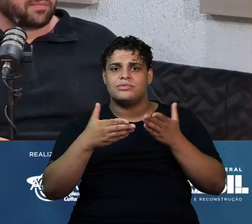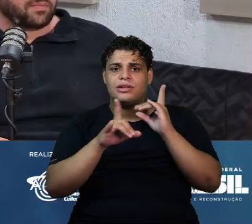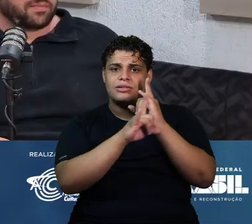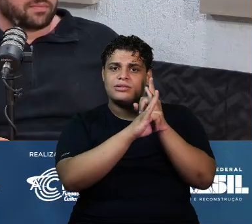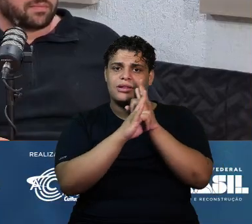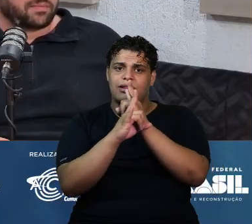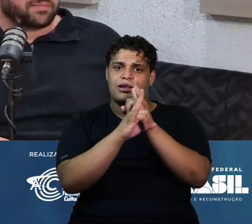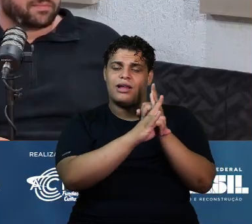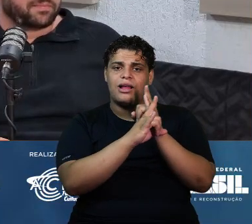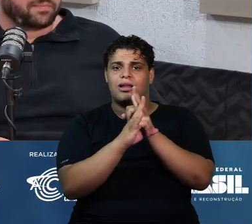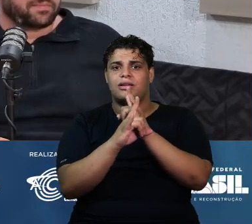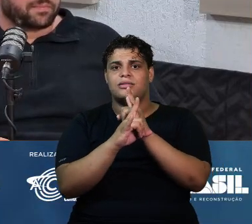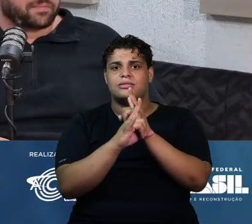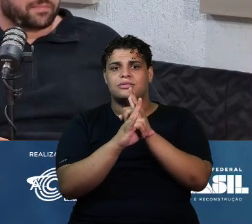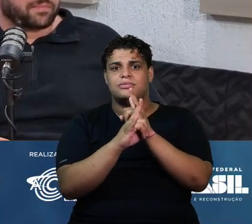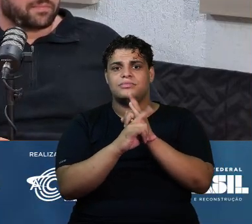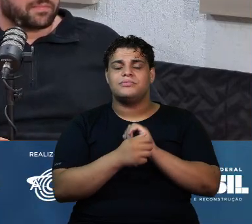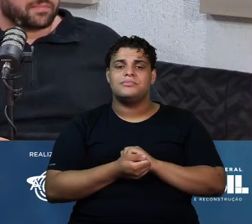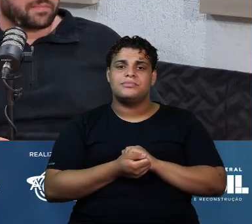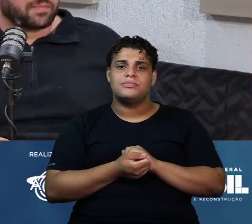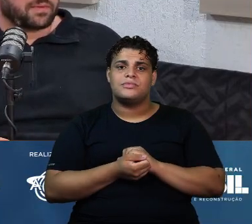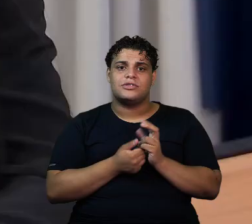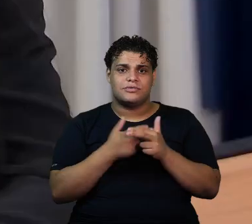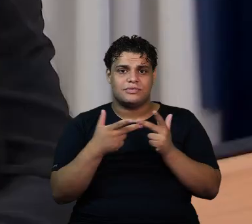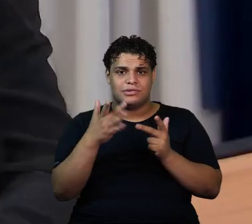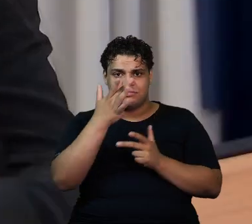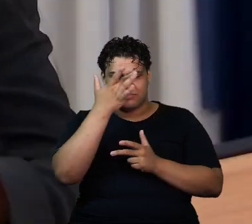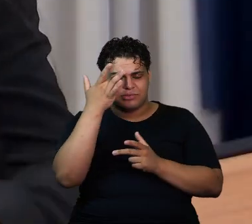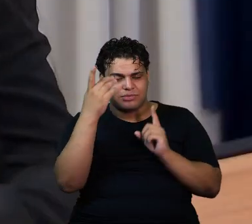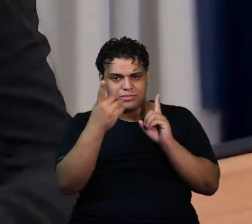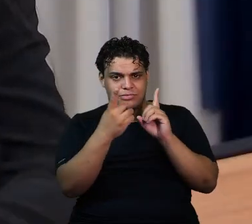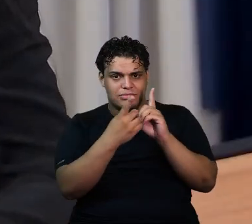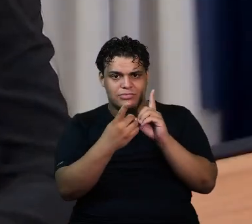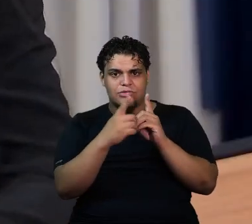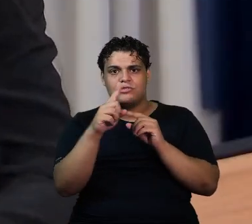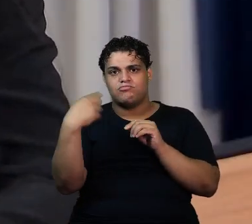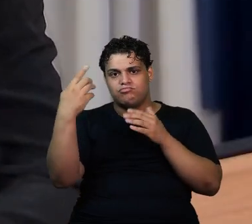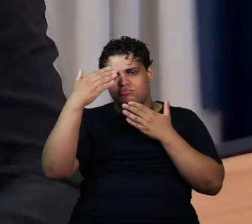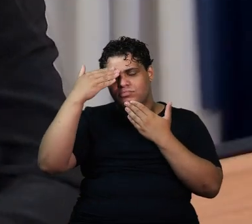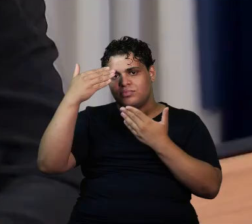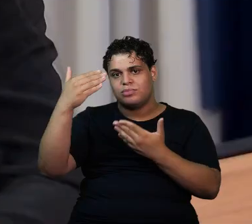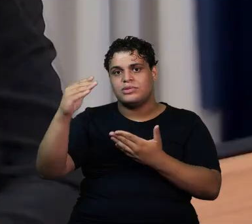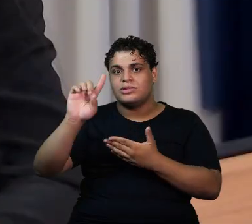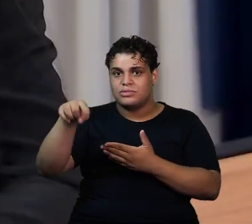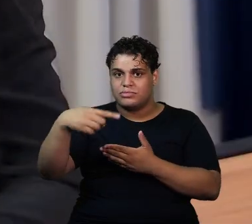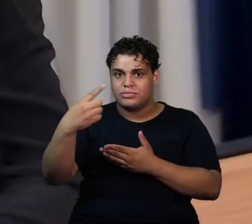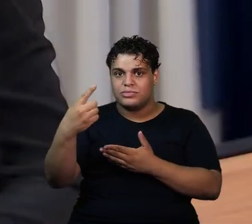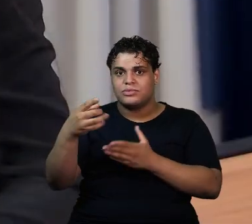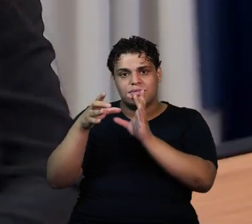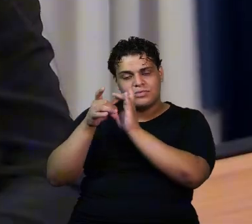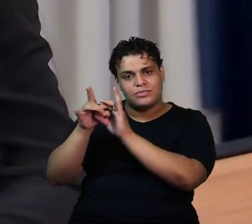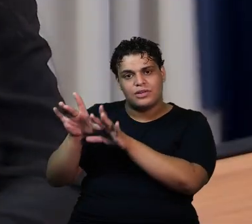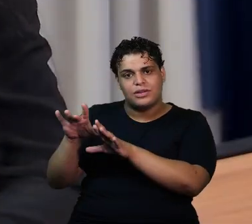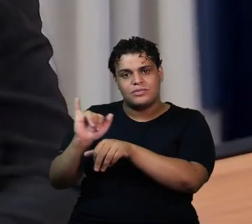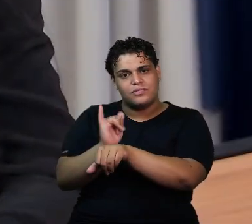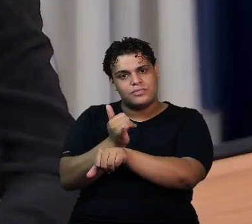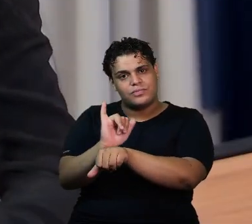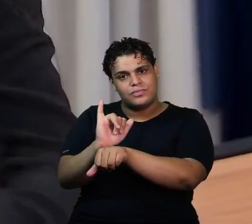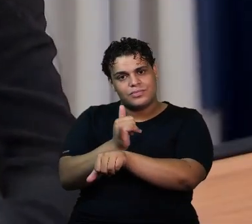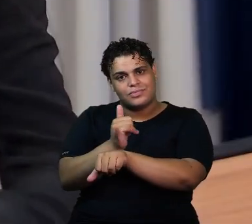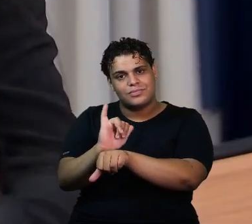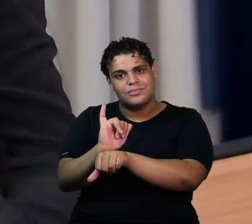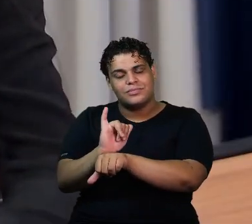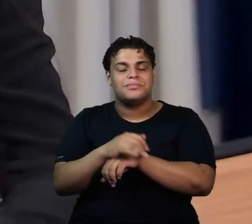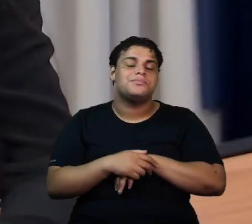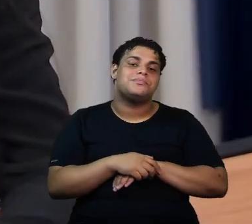live. Ela vai ficar, muita gente está acompanhando conosco aqui, a gente agradece demais, depois vai ficar disponível para quem não pôde assistir hoje,